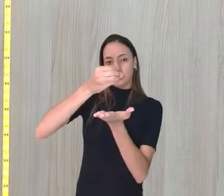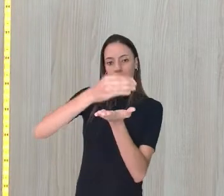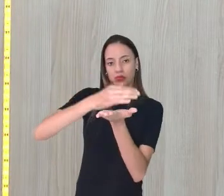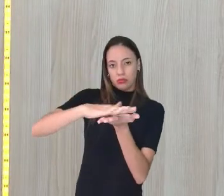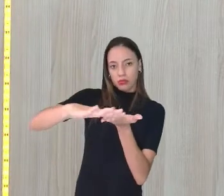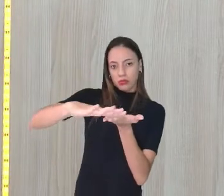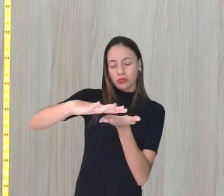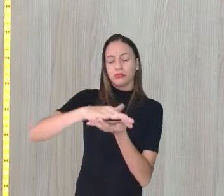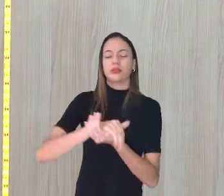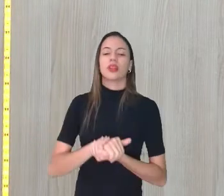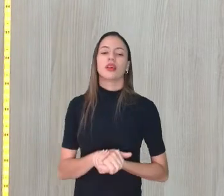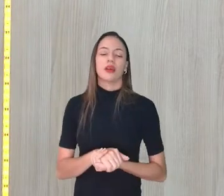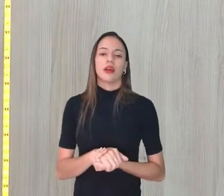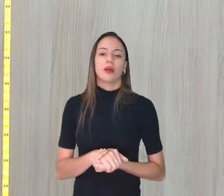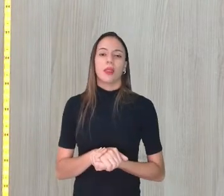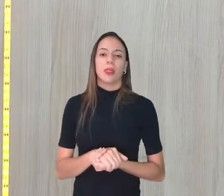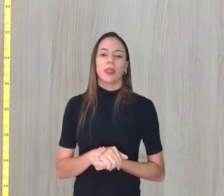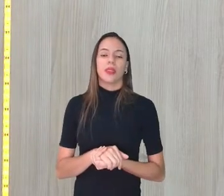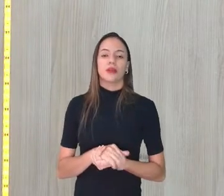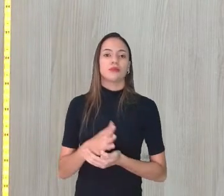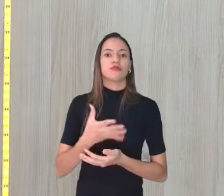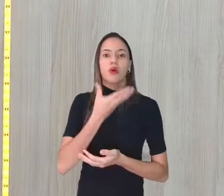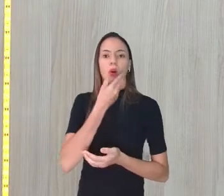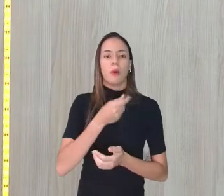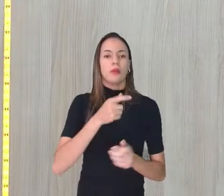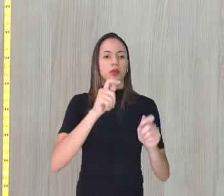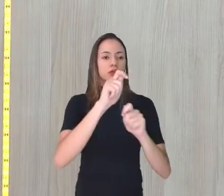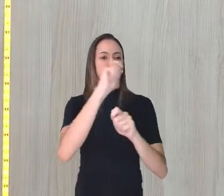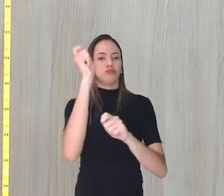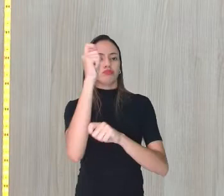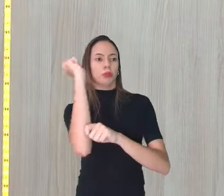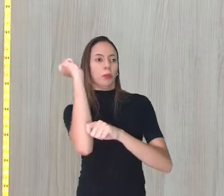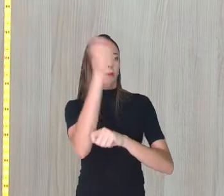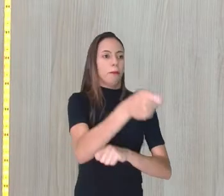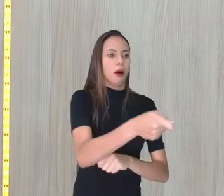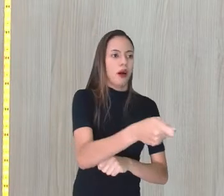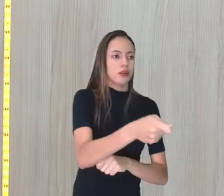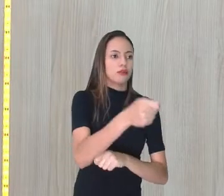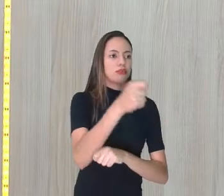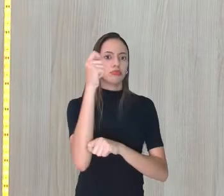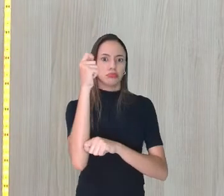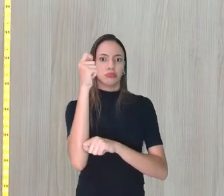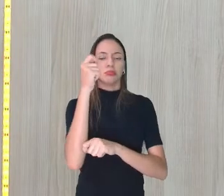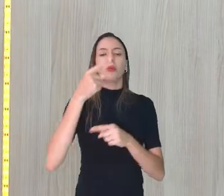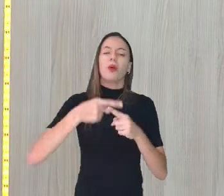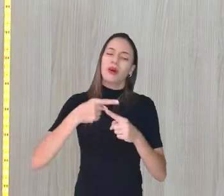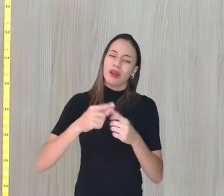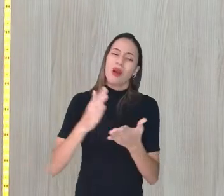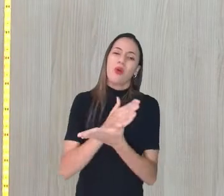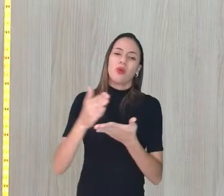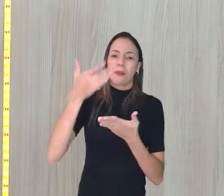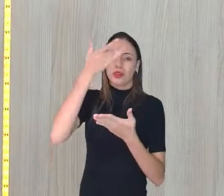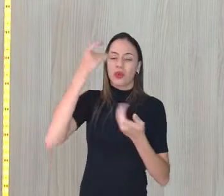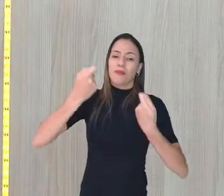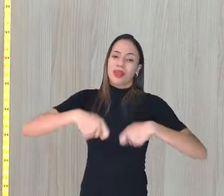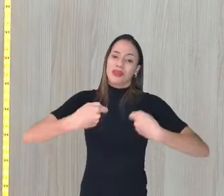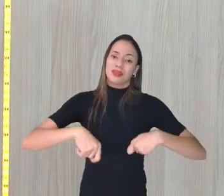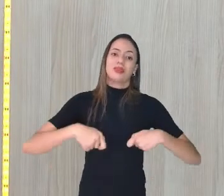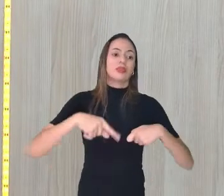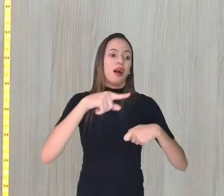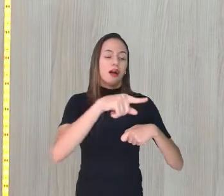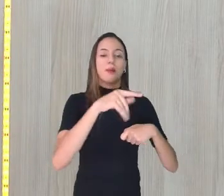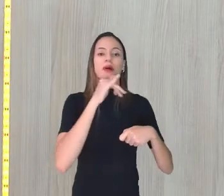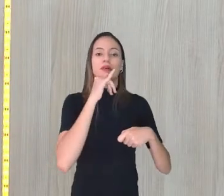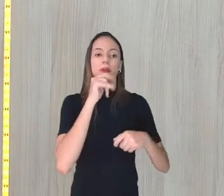ali e um pescador jogou uma rede, né? Porque tem gente que precisa desse rio, dessas águas para